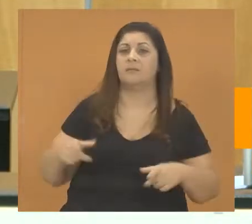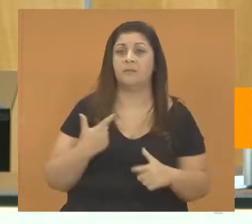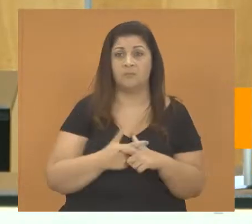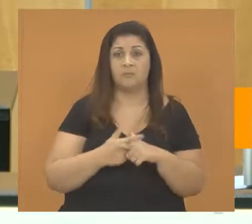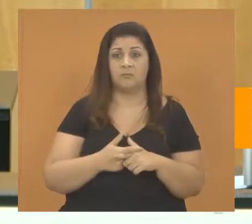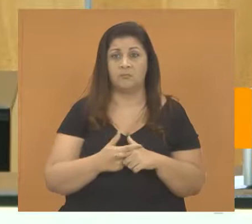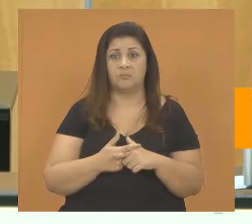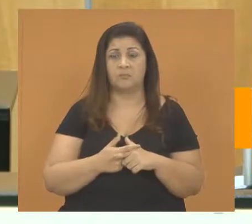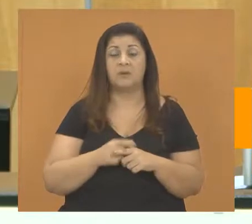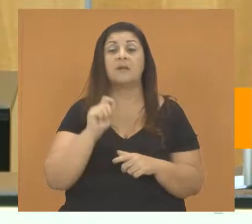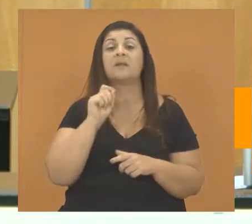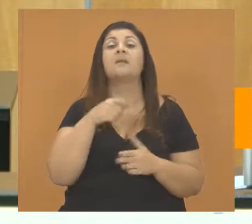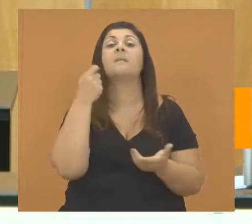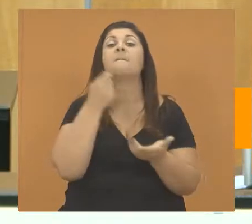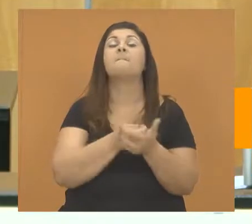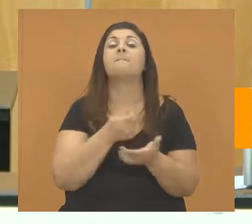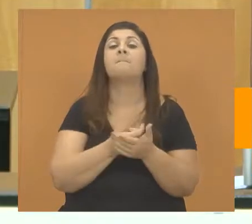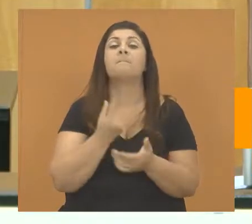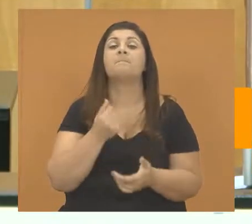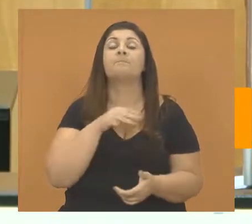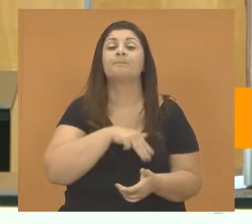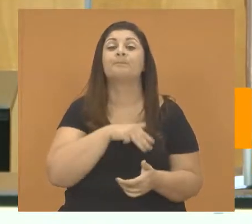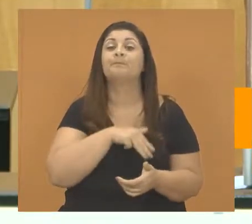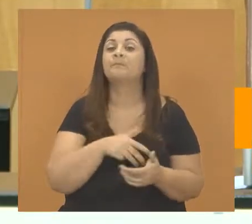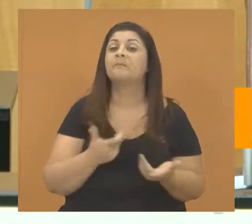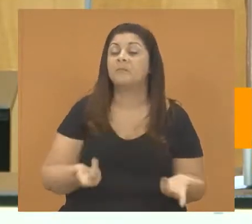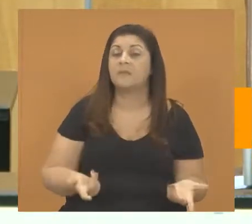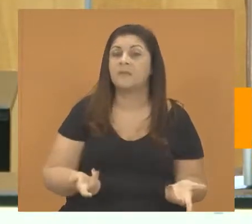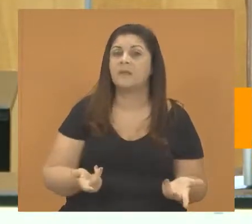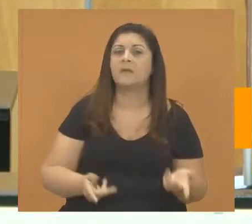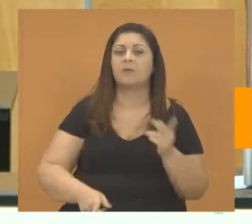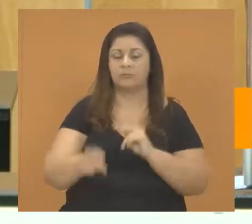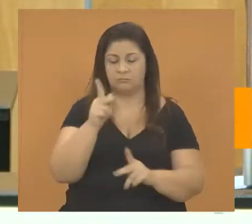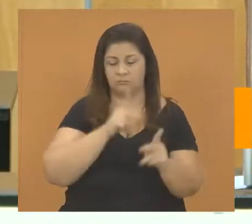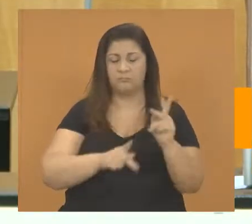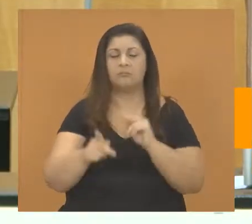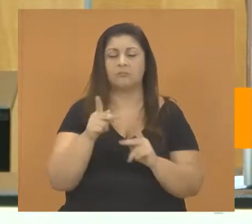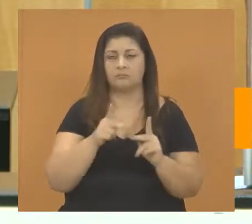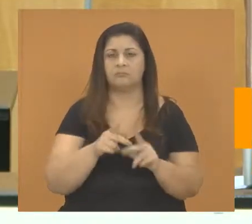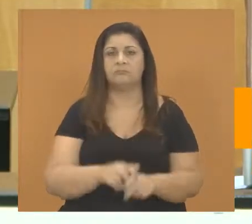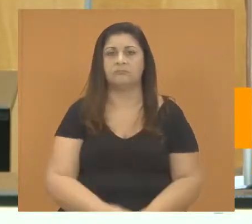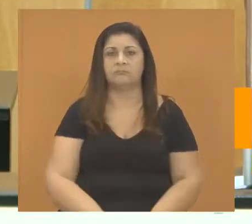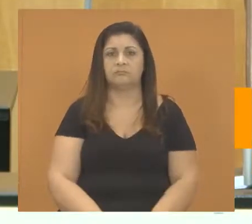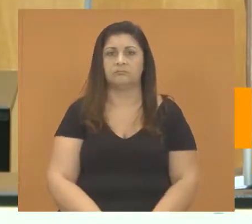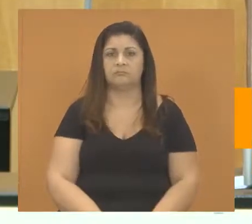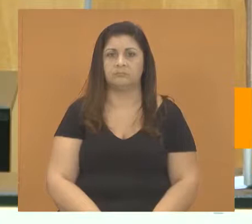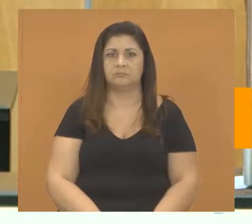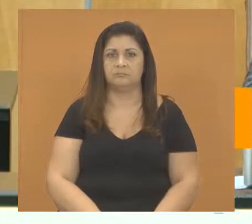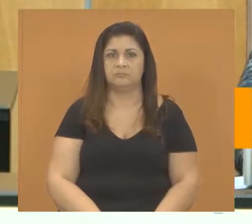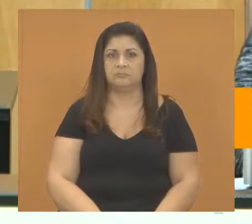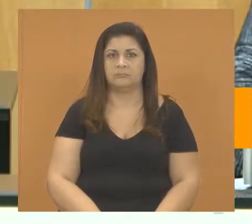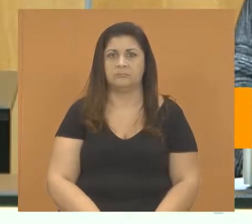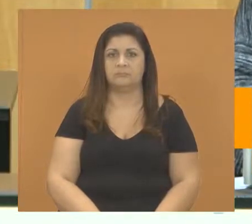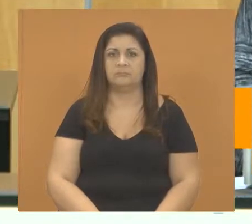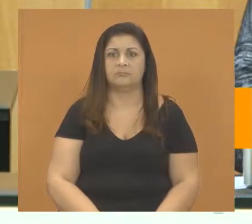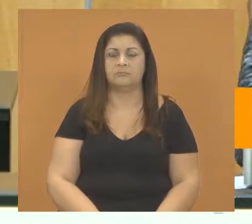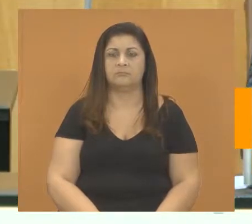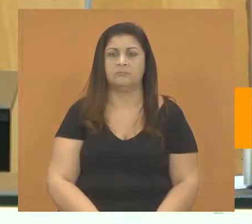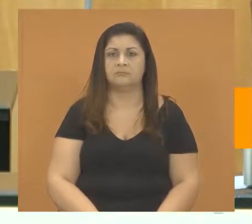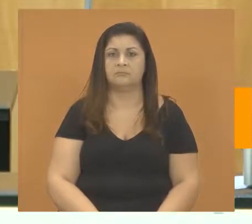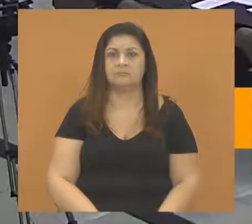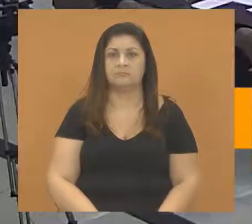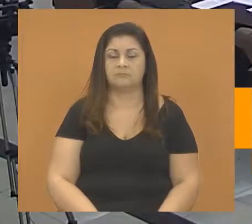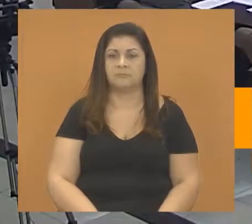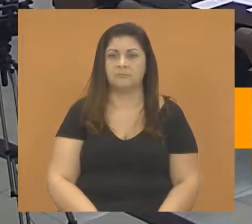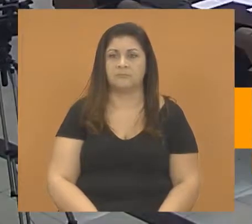quem paga o nosso salário como de sempre o vereador romildo do próprio mello é o povo só presidente